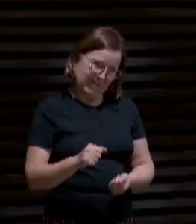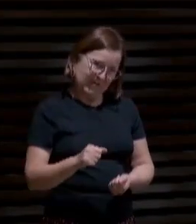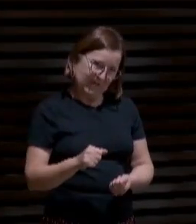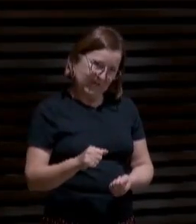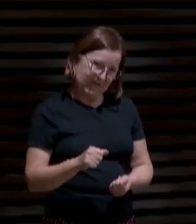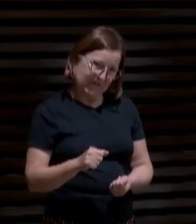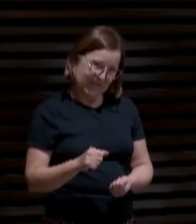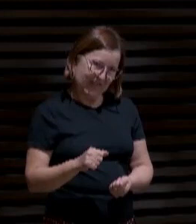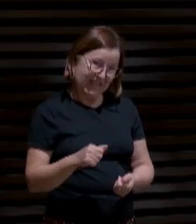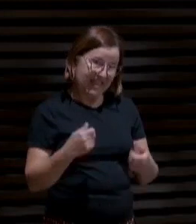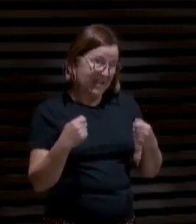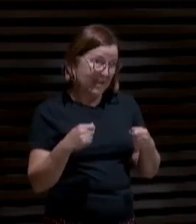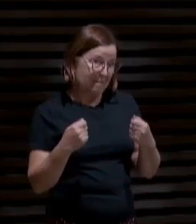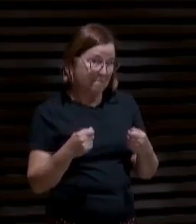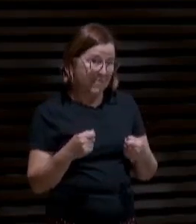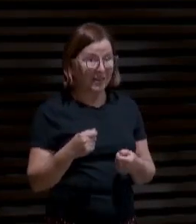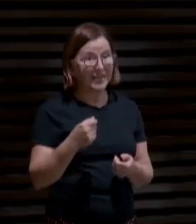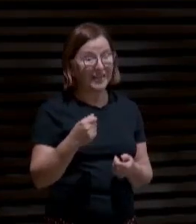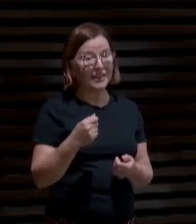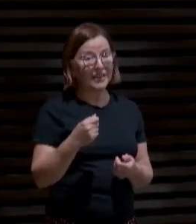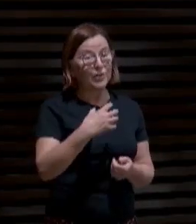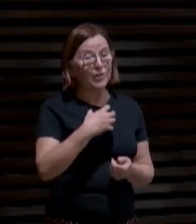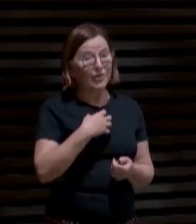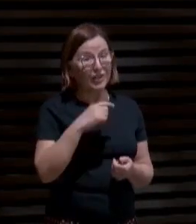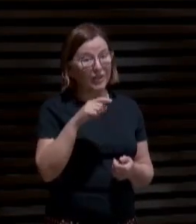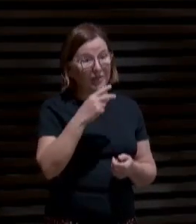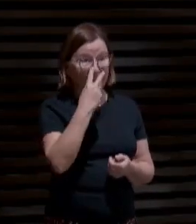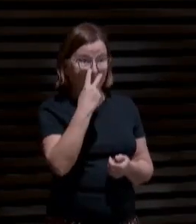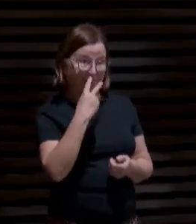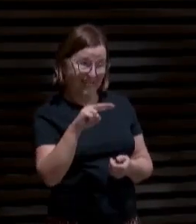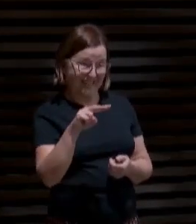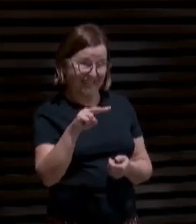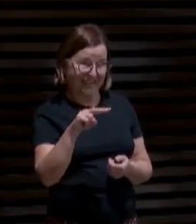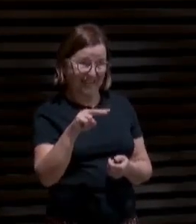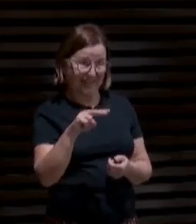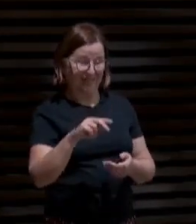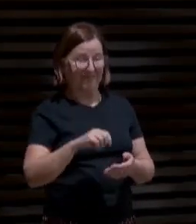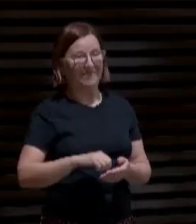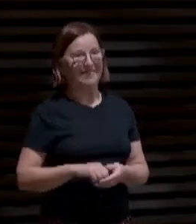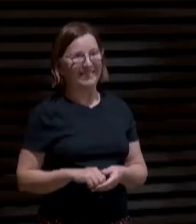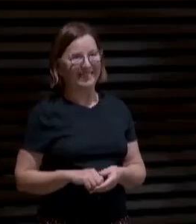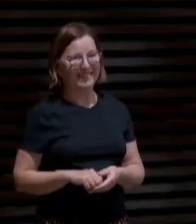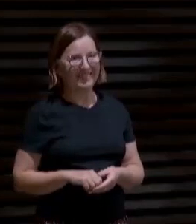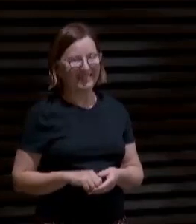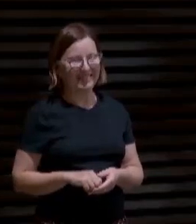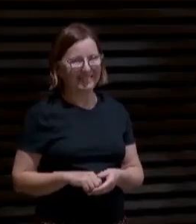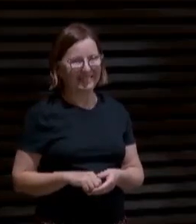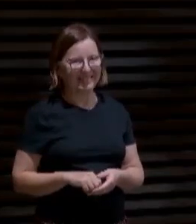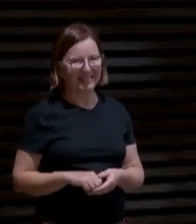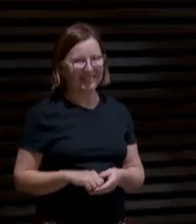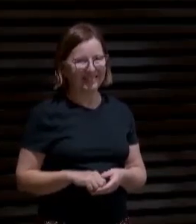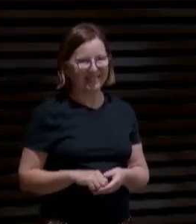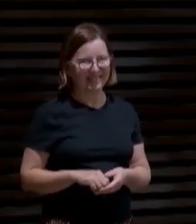da sua ótica. O exterior estará sempre refletindo o que